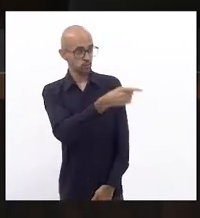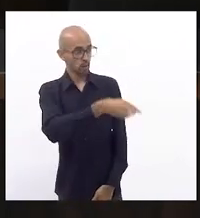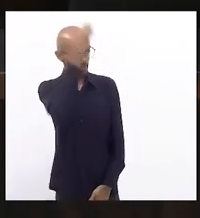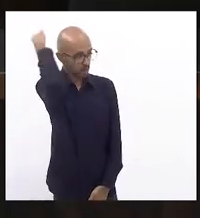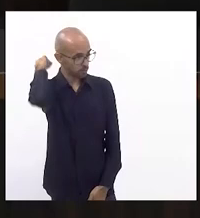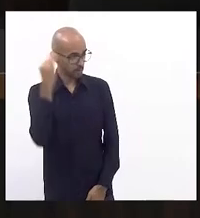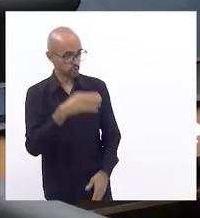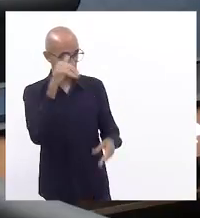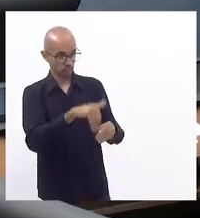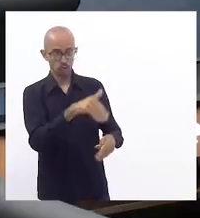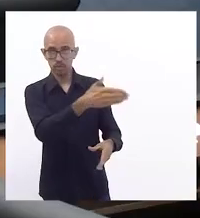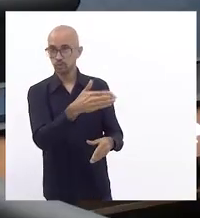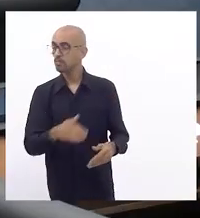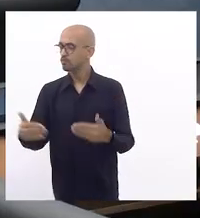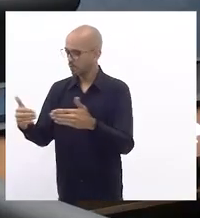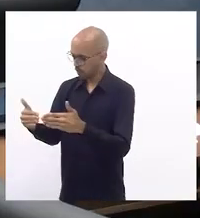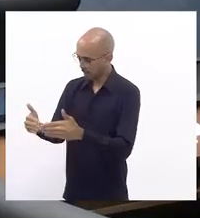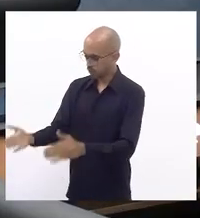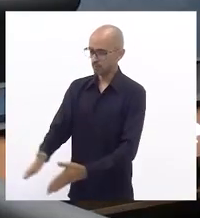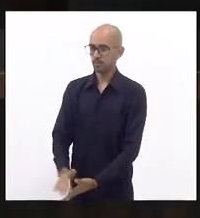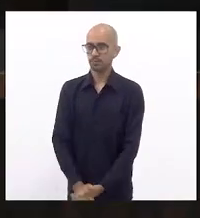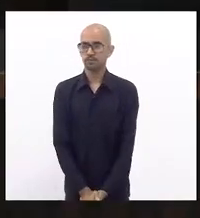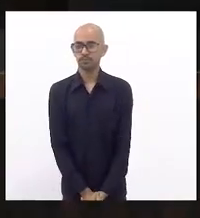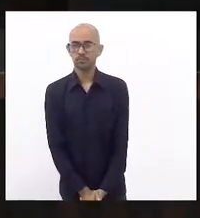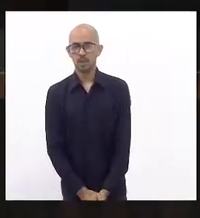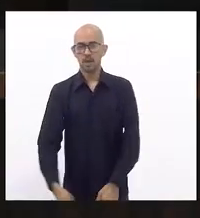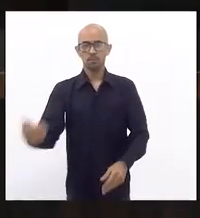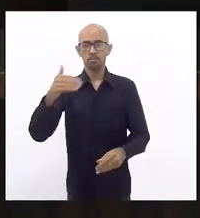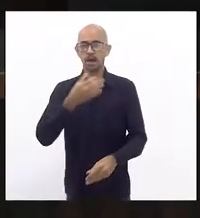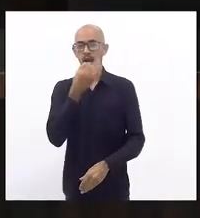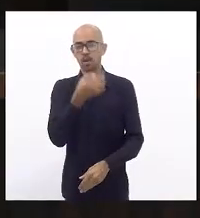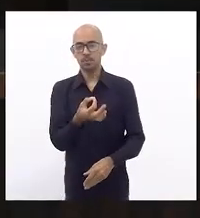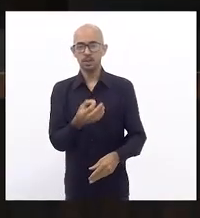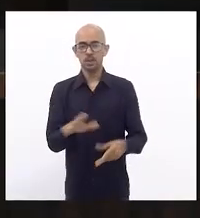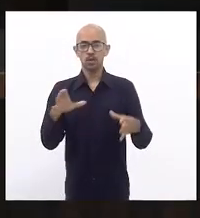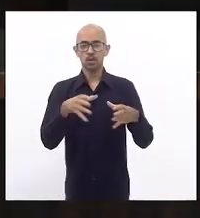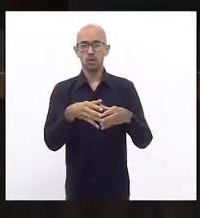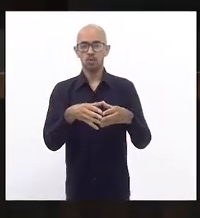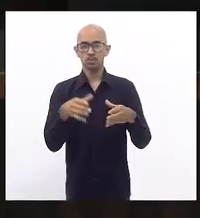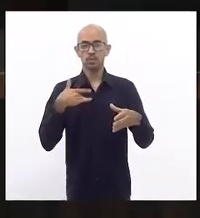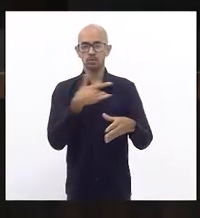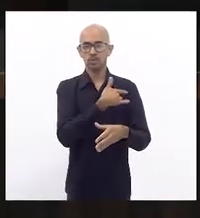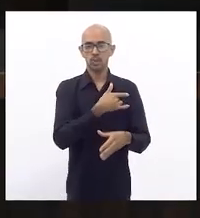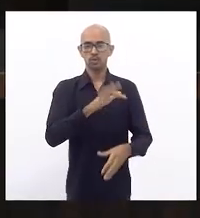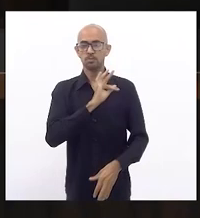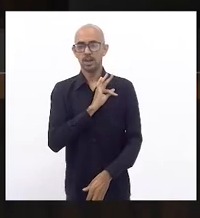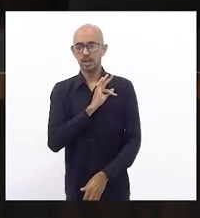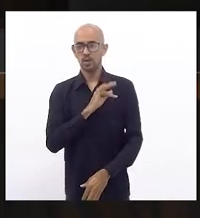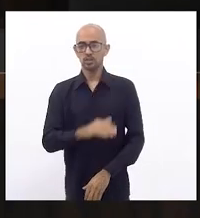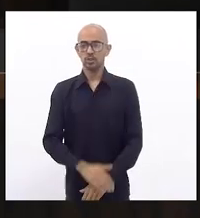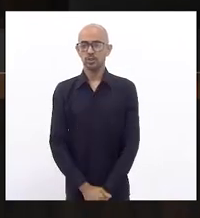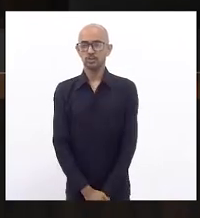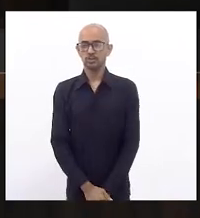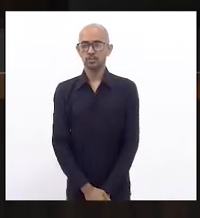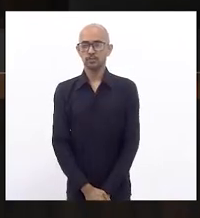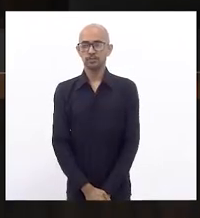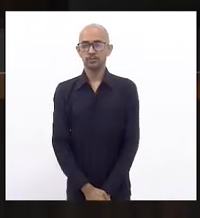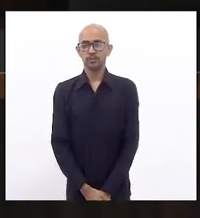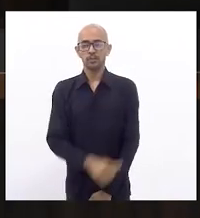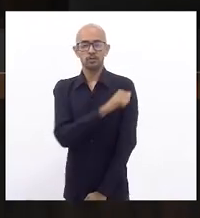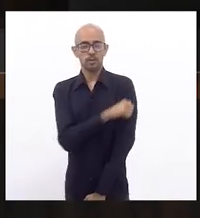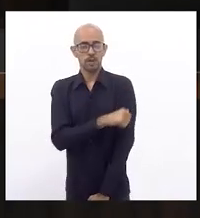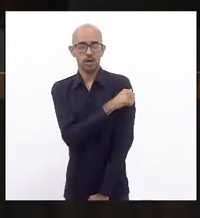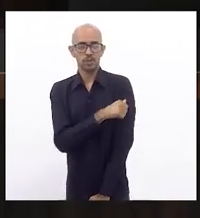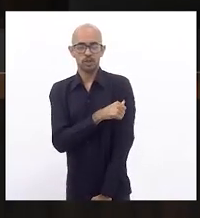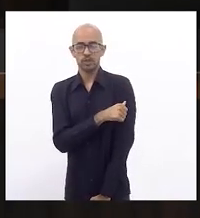Márcio Pacheco. Favorável. Para emitir parecer pela Comissão de Saúde, deputada Marta Rocha, deputado enfermeira